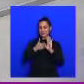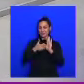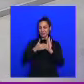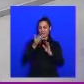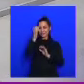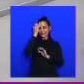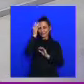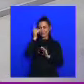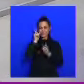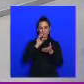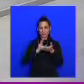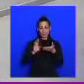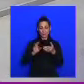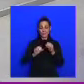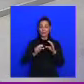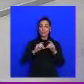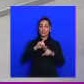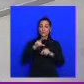Vamos lá? Sorteio do concurso